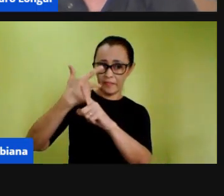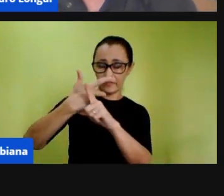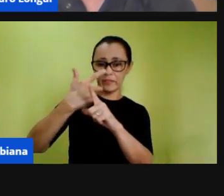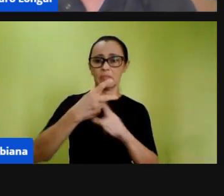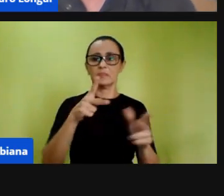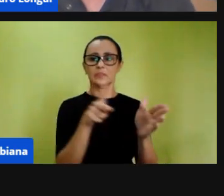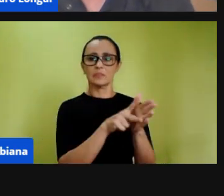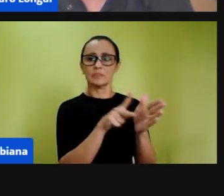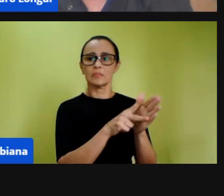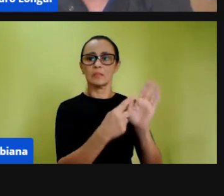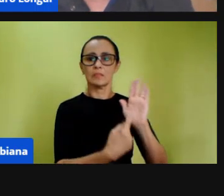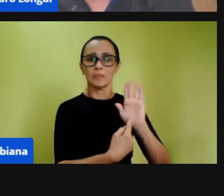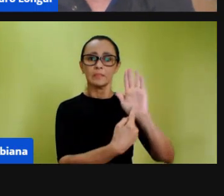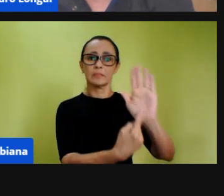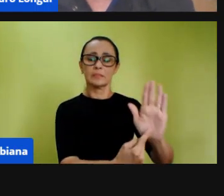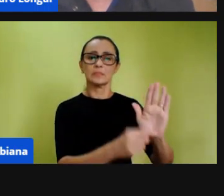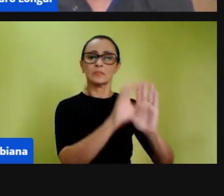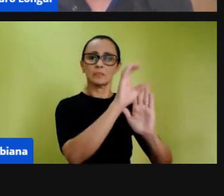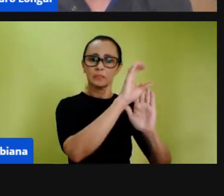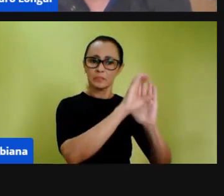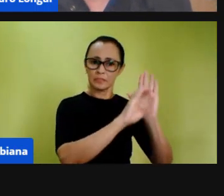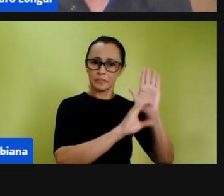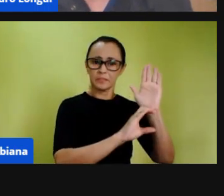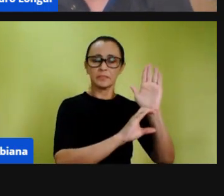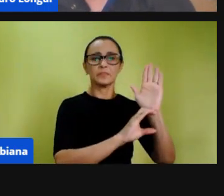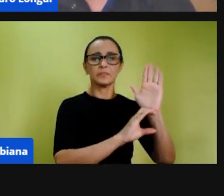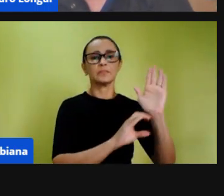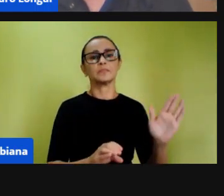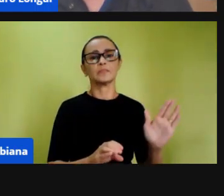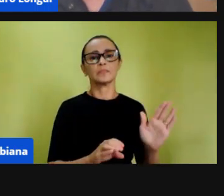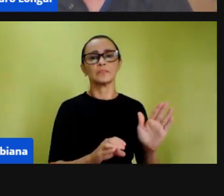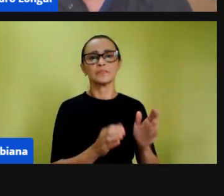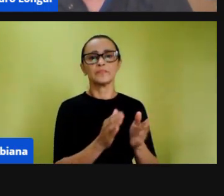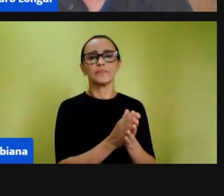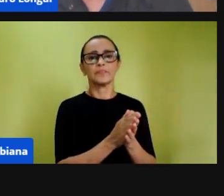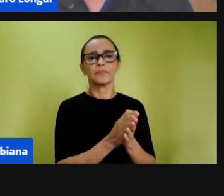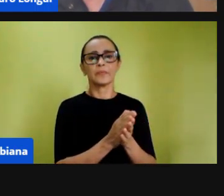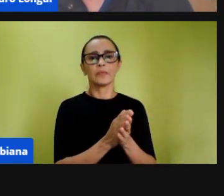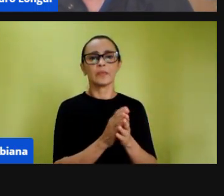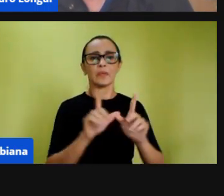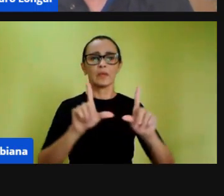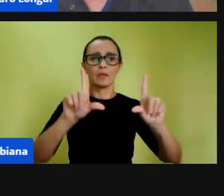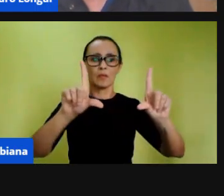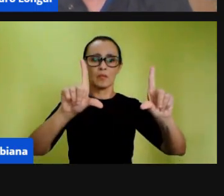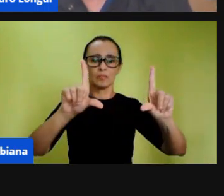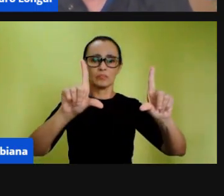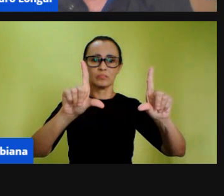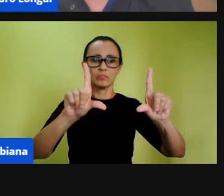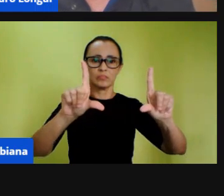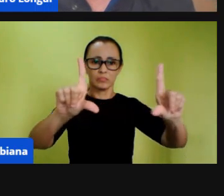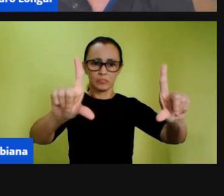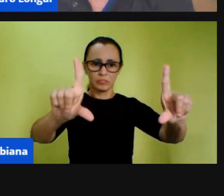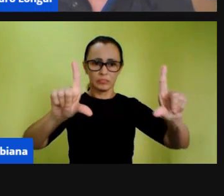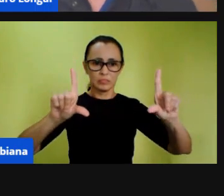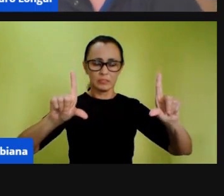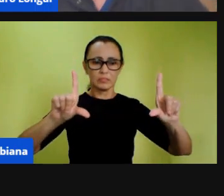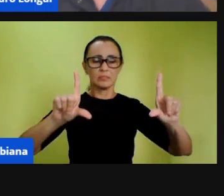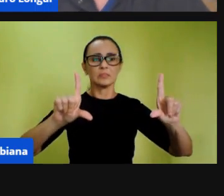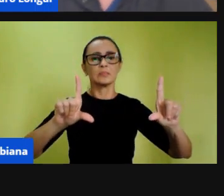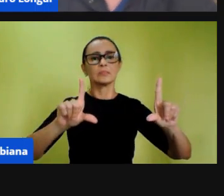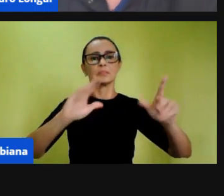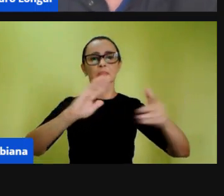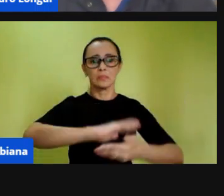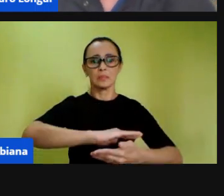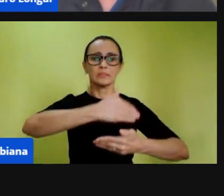Aí, dentro desses vídeos próprios, eu capturava a tela do computador com slides já